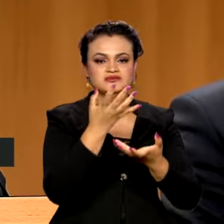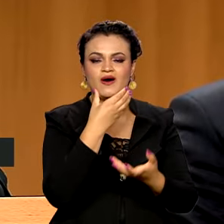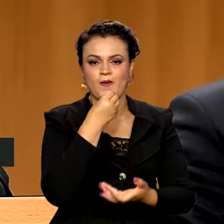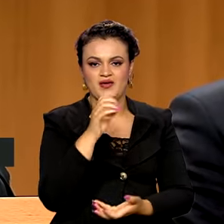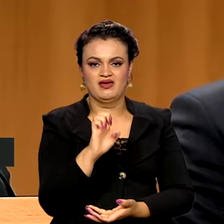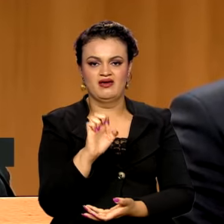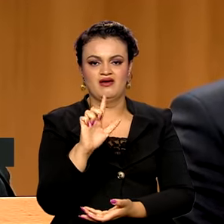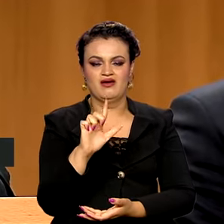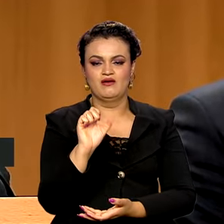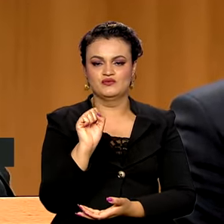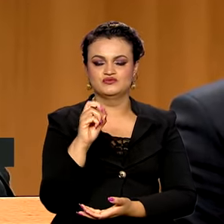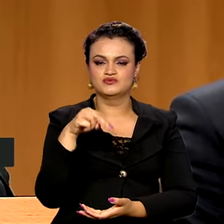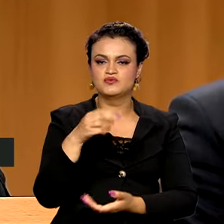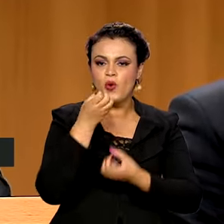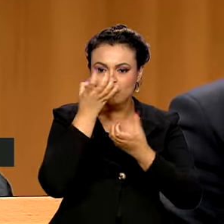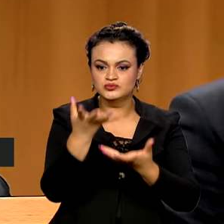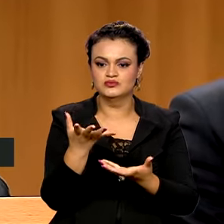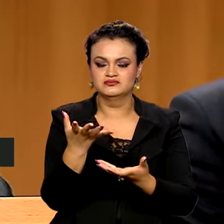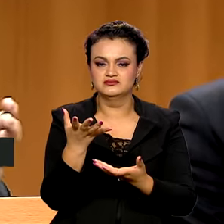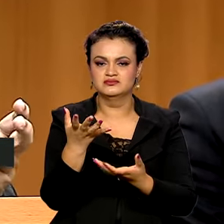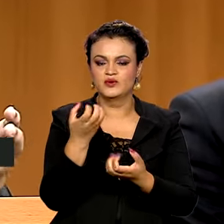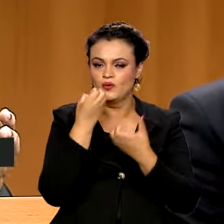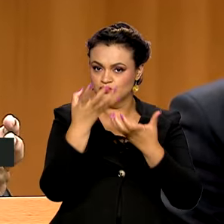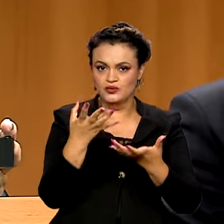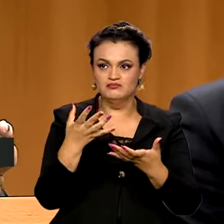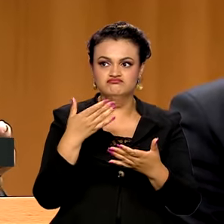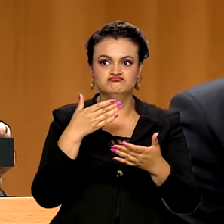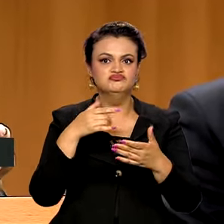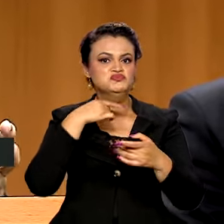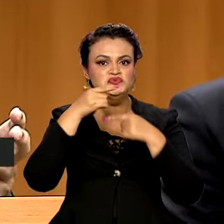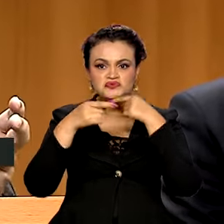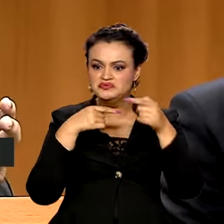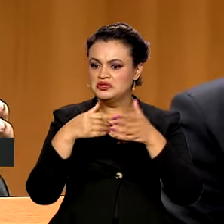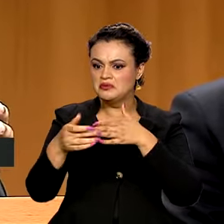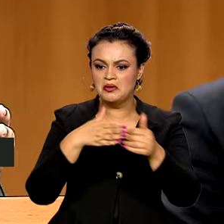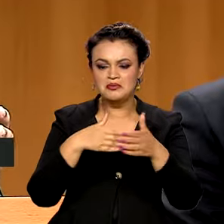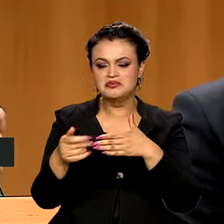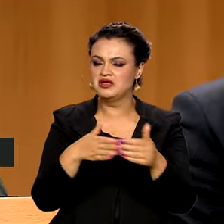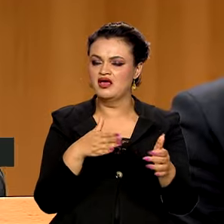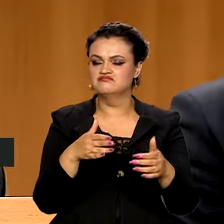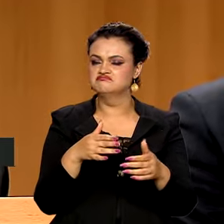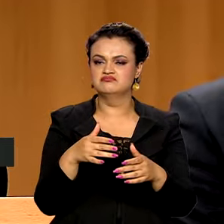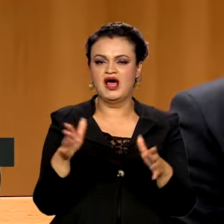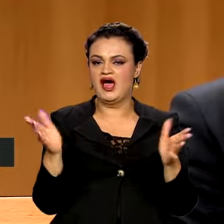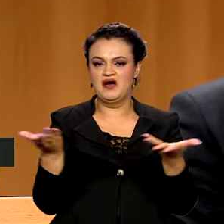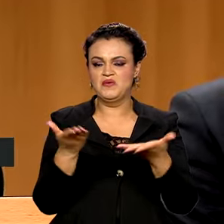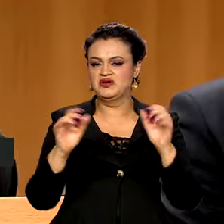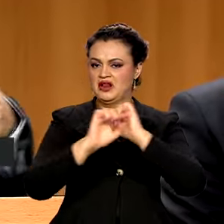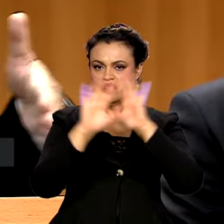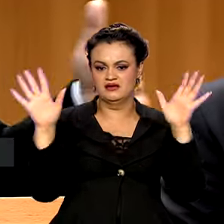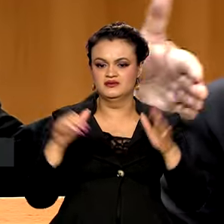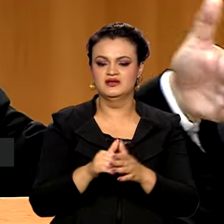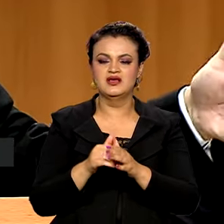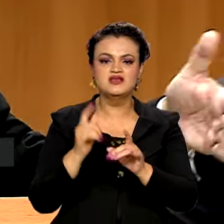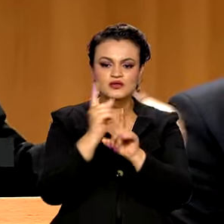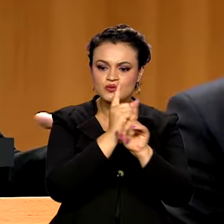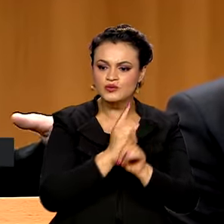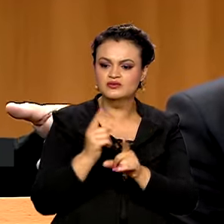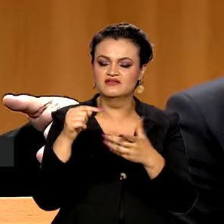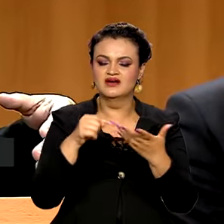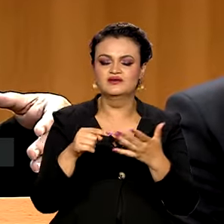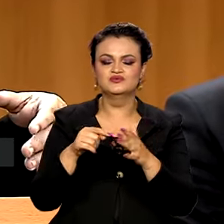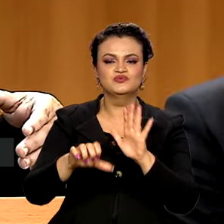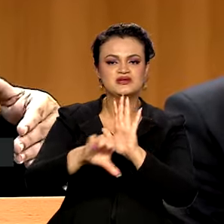Elcio, porque elimina qualquer dúvida em relação à execução e aponta a dinâmica do